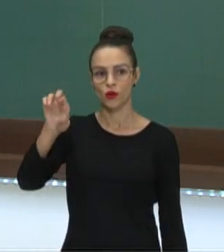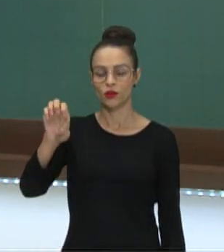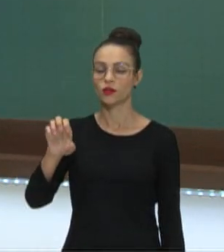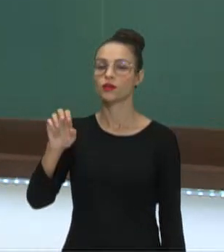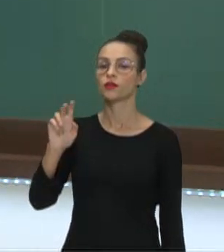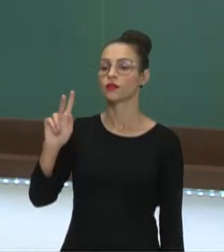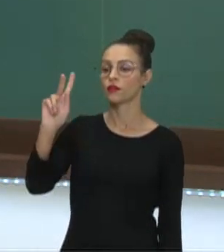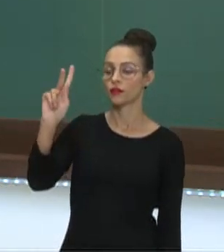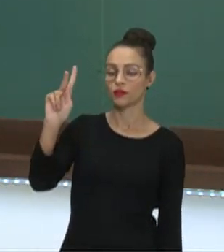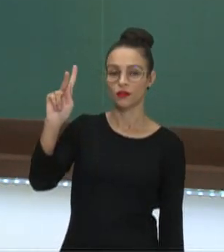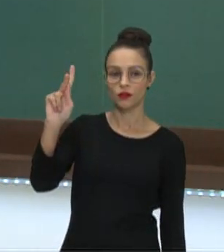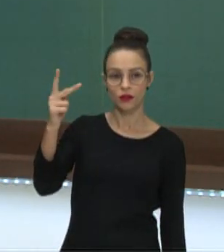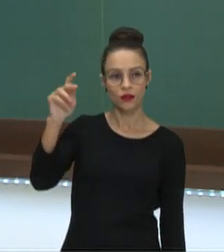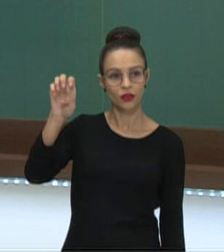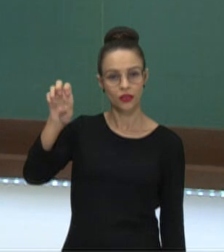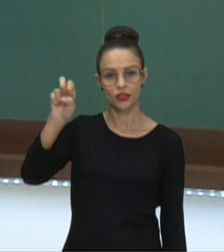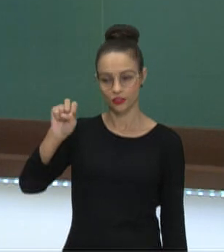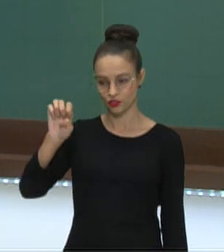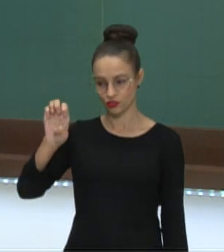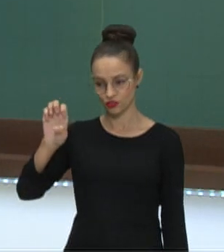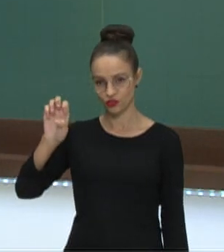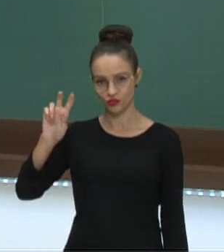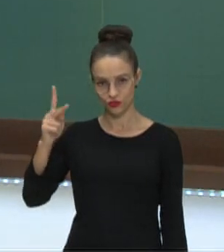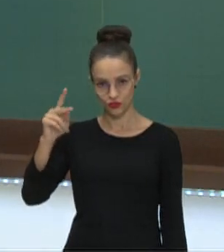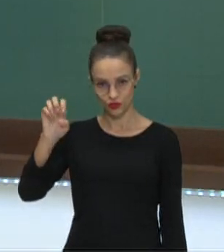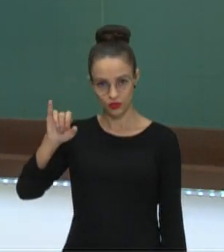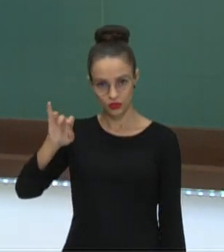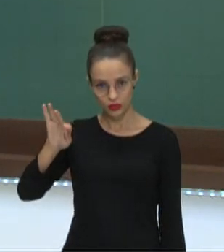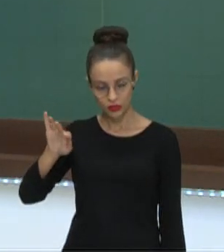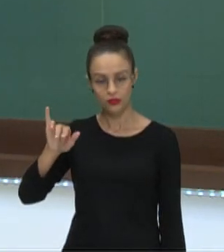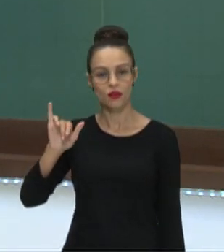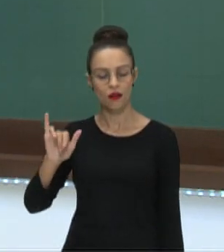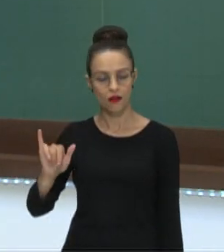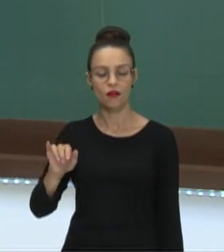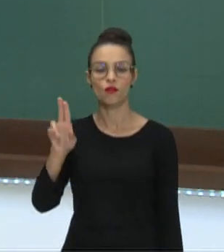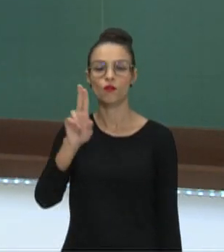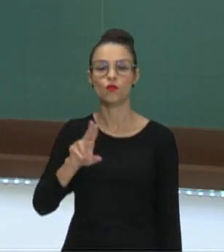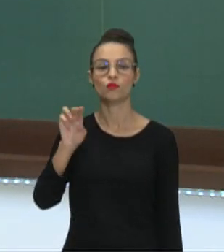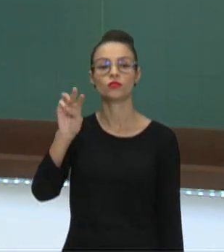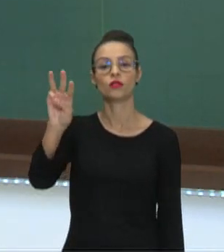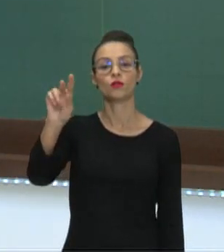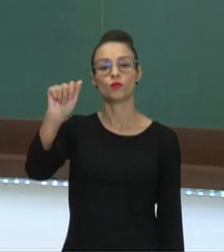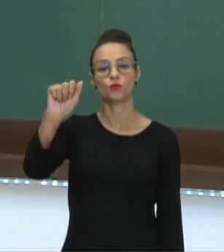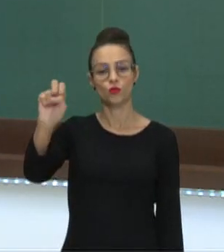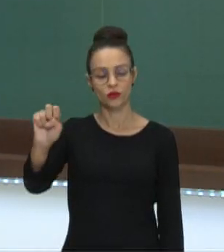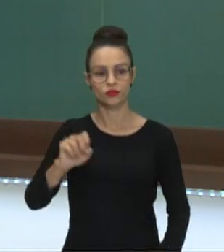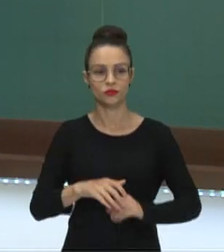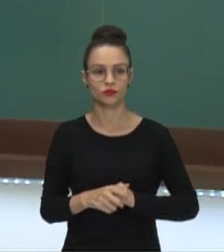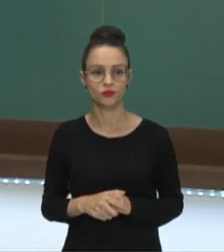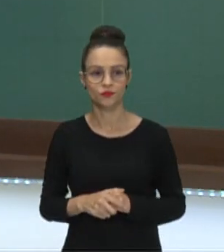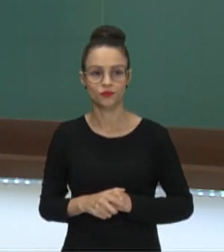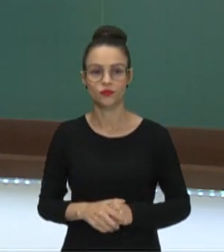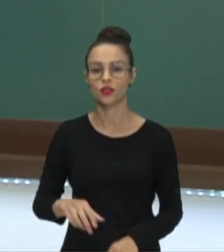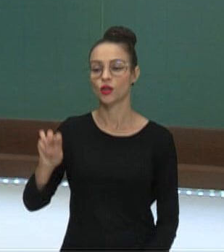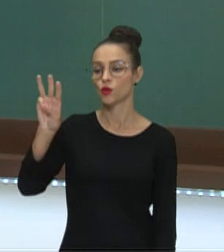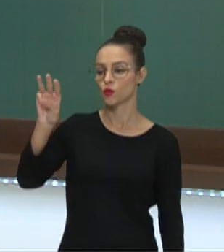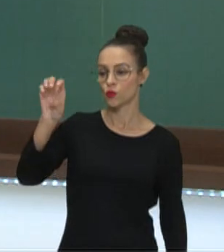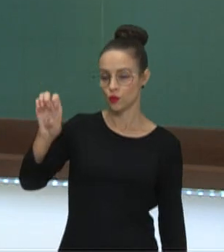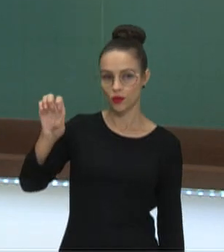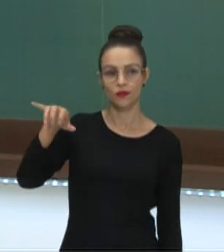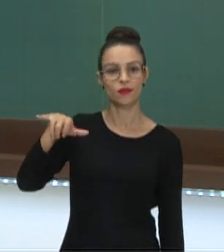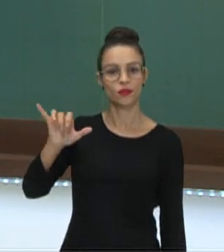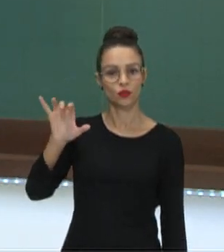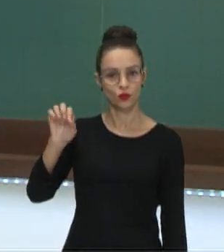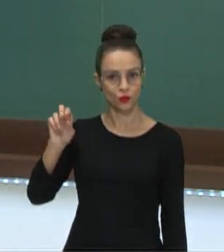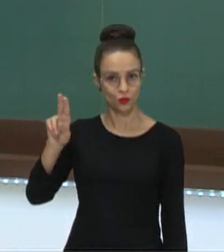I, he, she e it, eu tenho que usar o verbo to be was. Com os sujeitos we, you